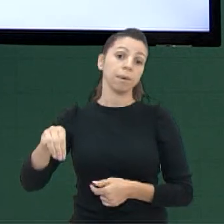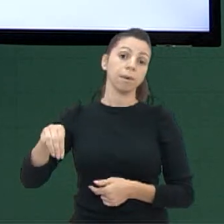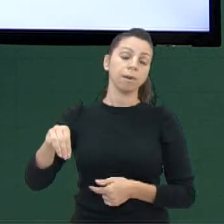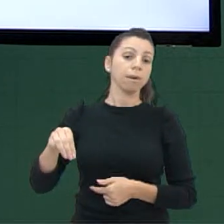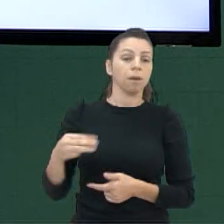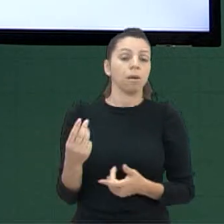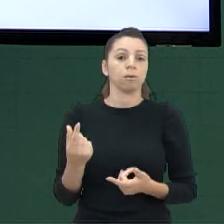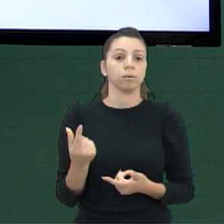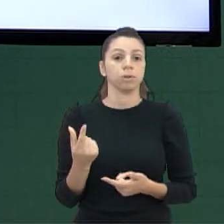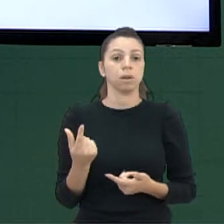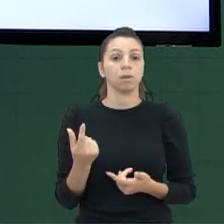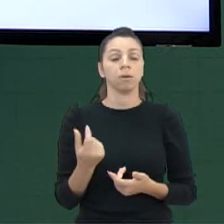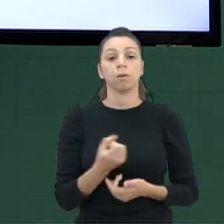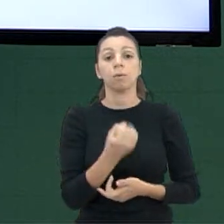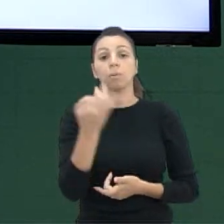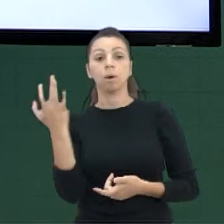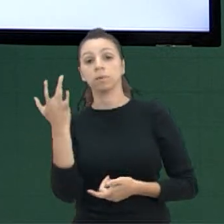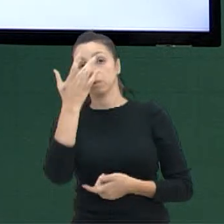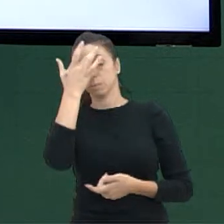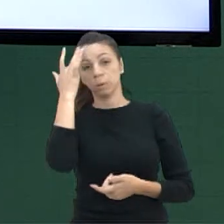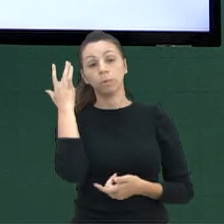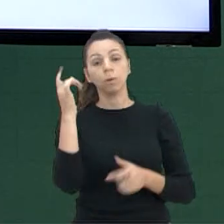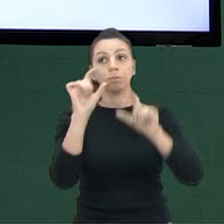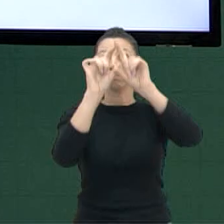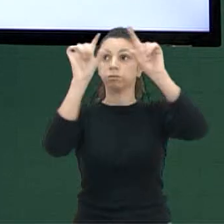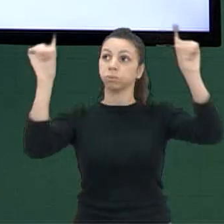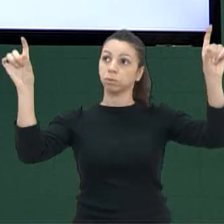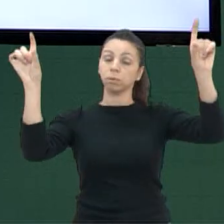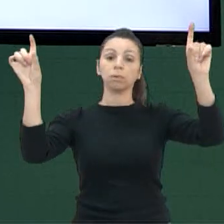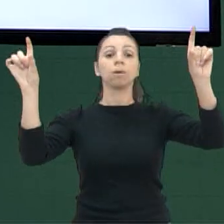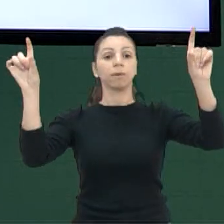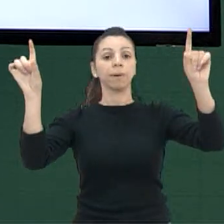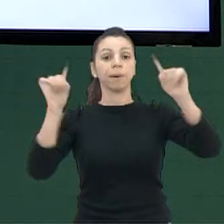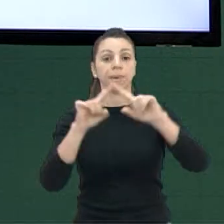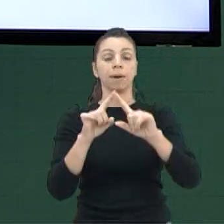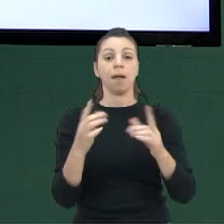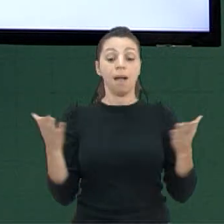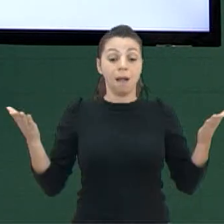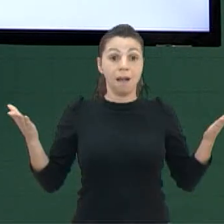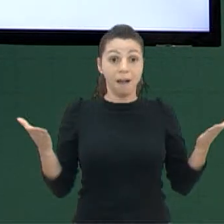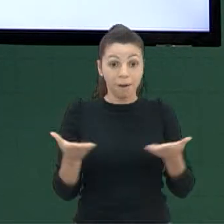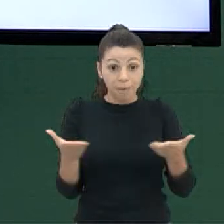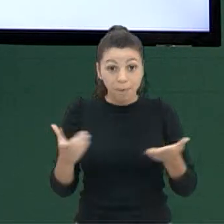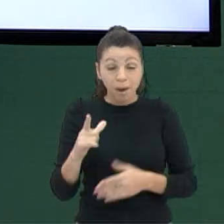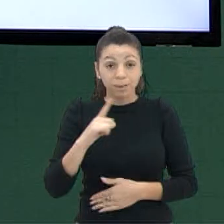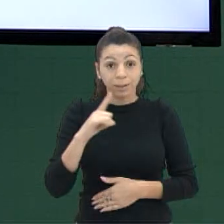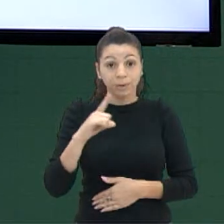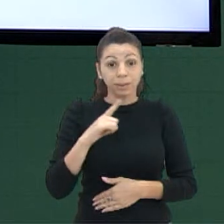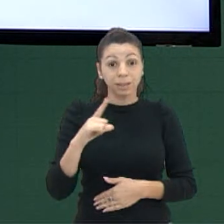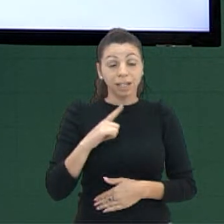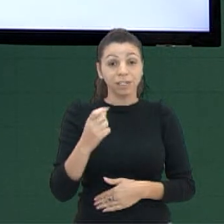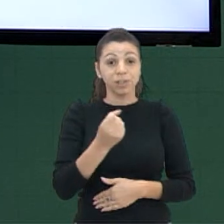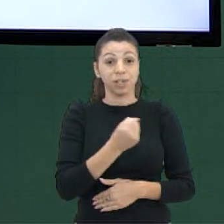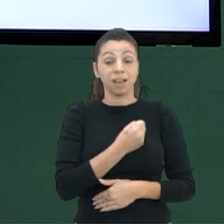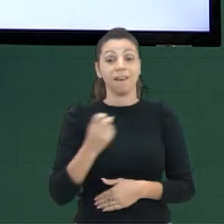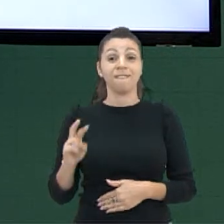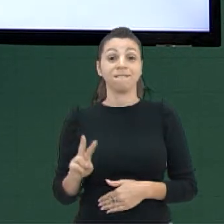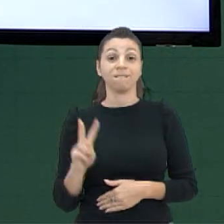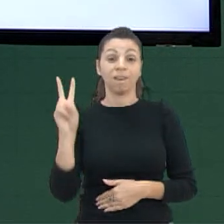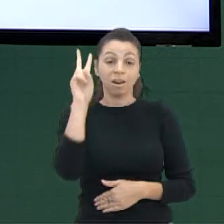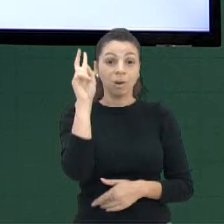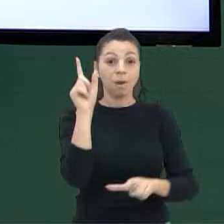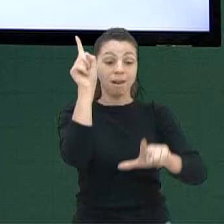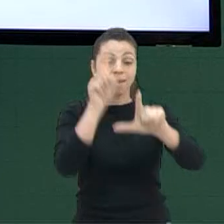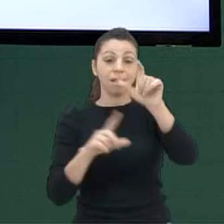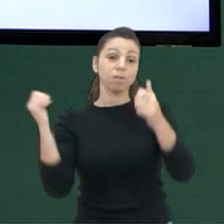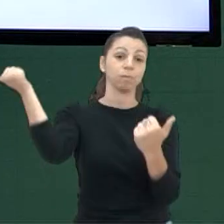da expressão, mas eu tinha a expressão elaborada. Agora, eu já estou dando valor para as letras para